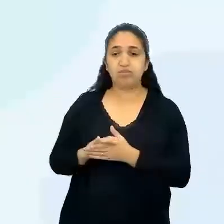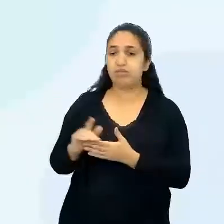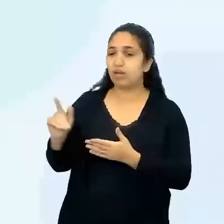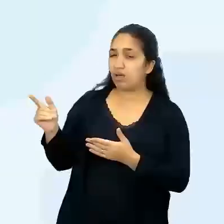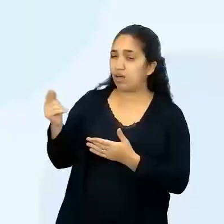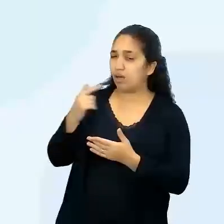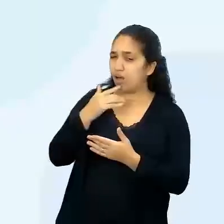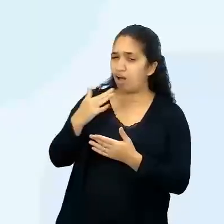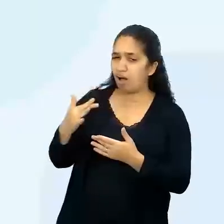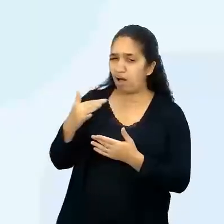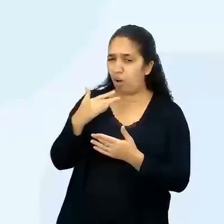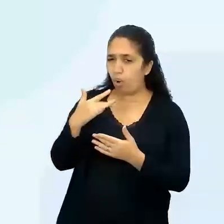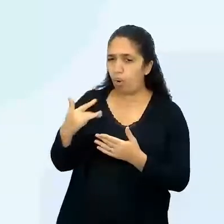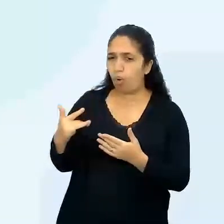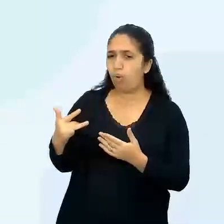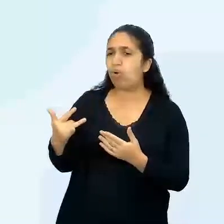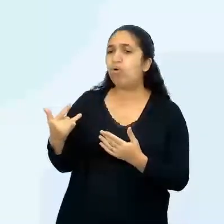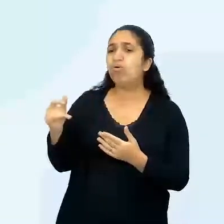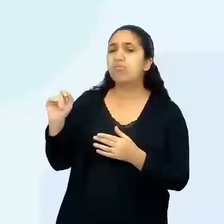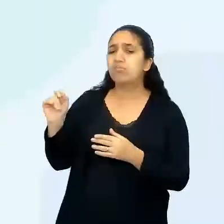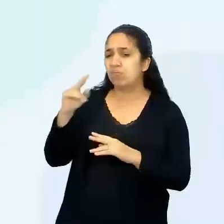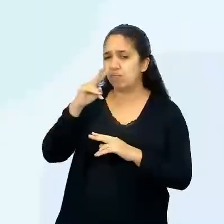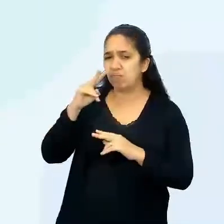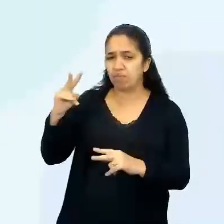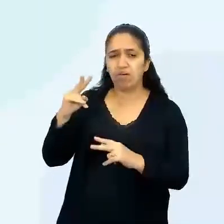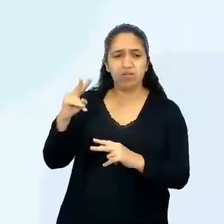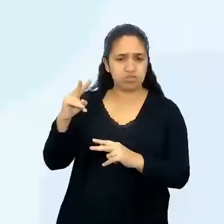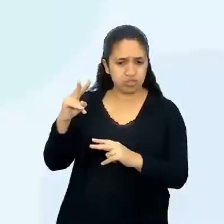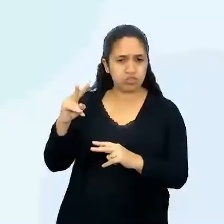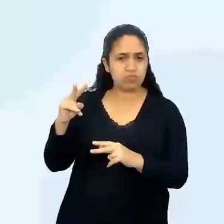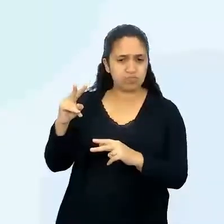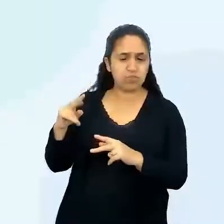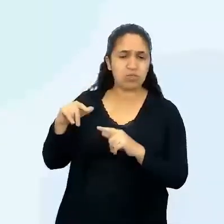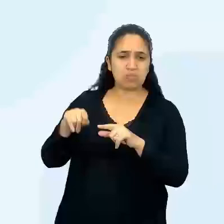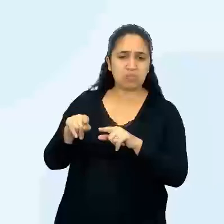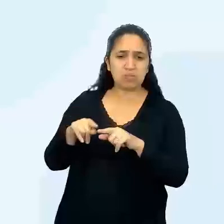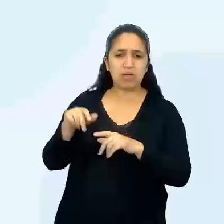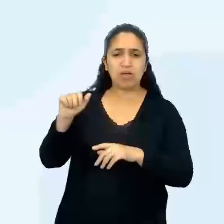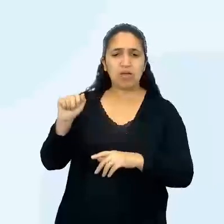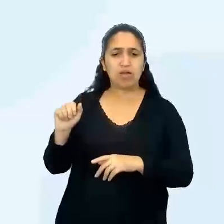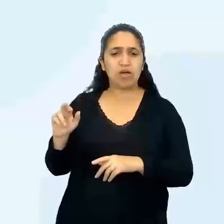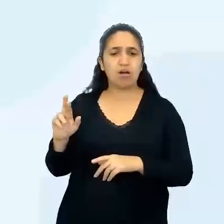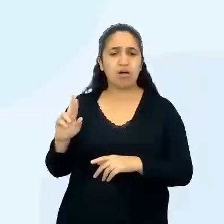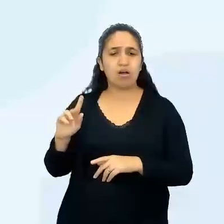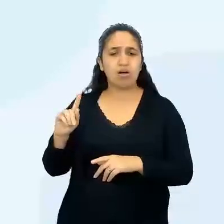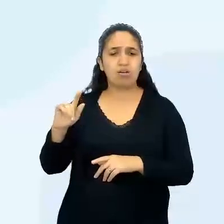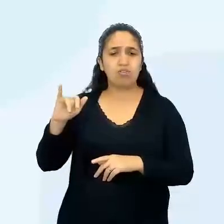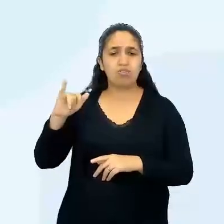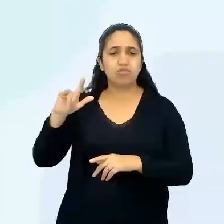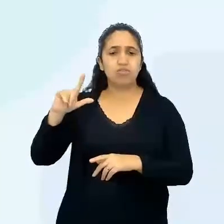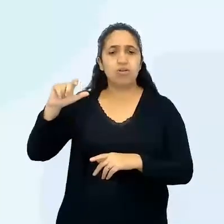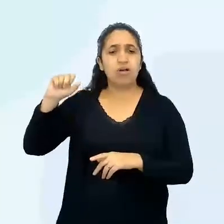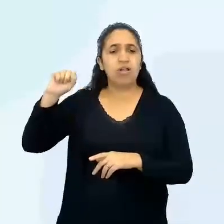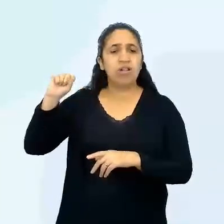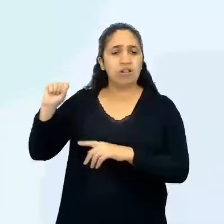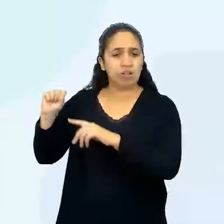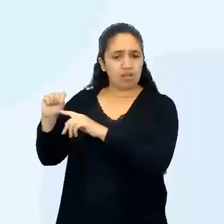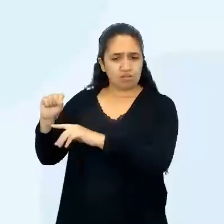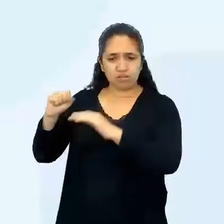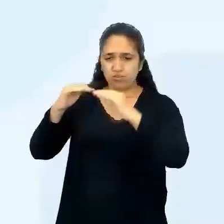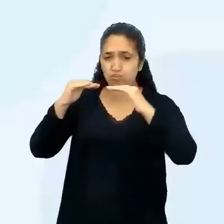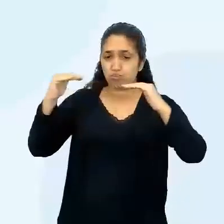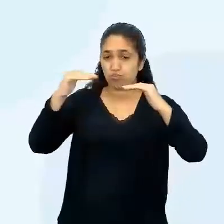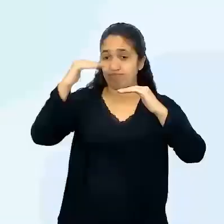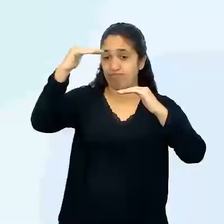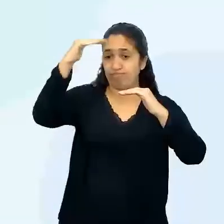uma característica aí da cor forte e pela acumulação de argilas procedentes dos